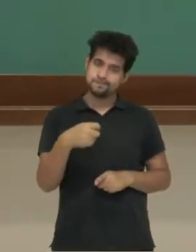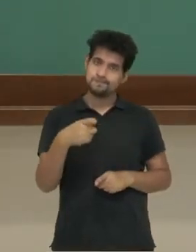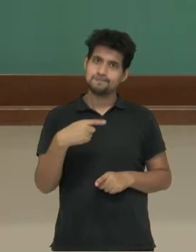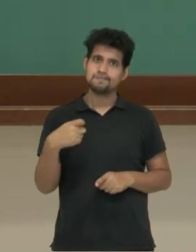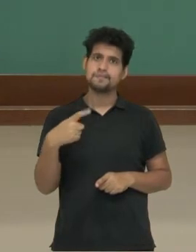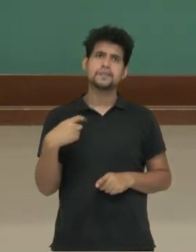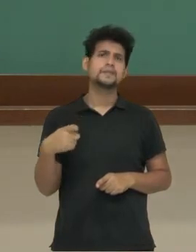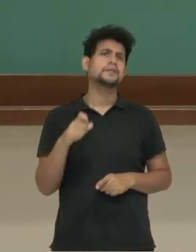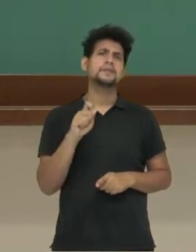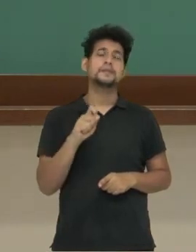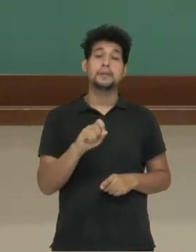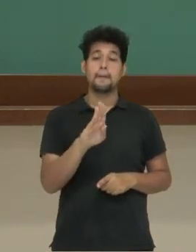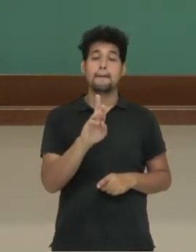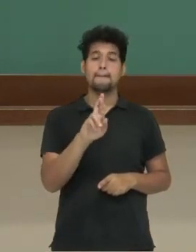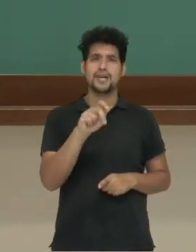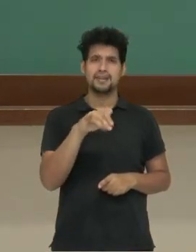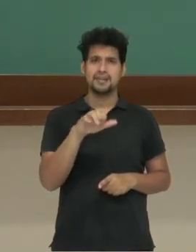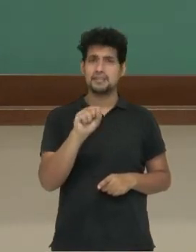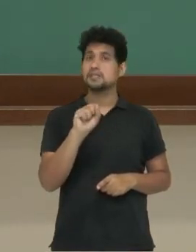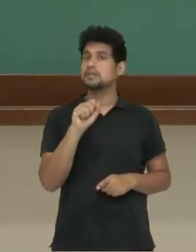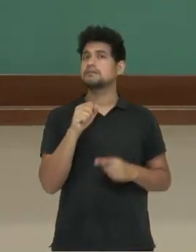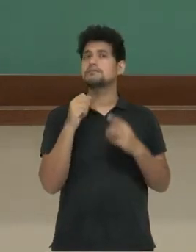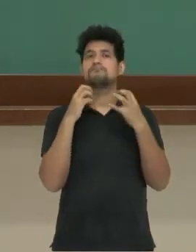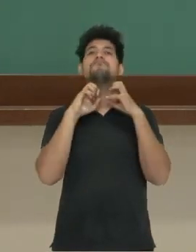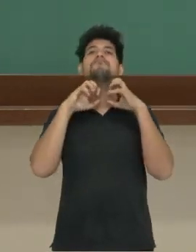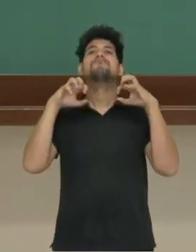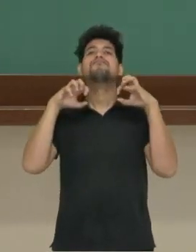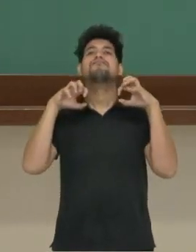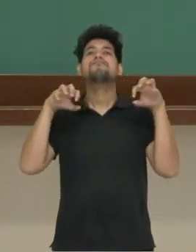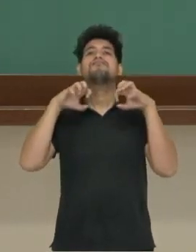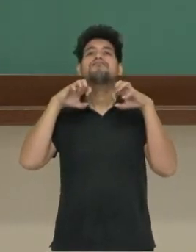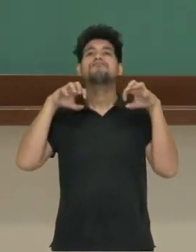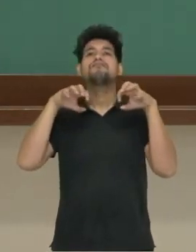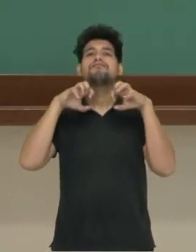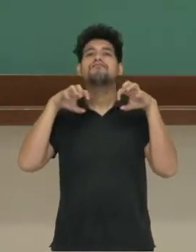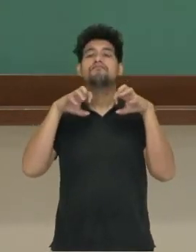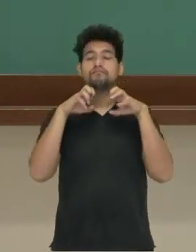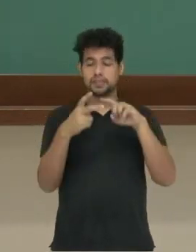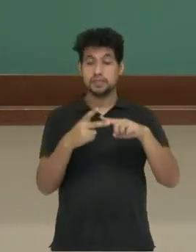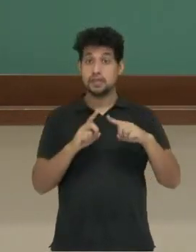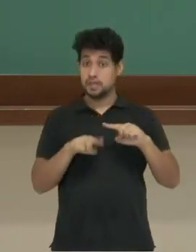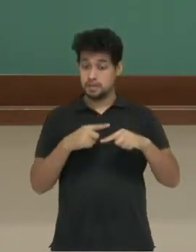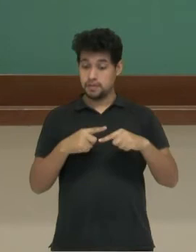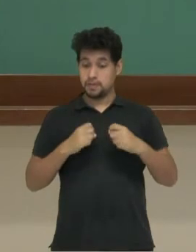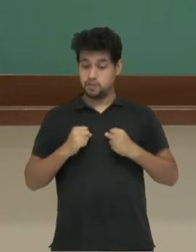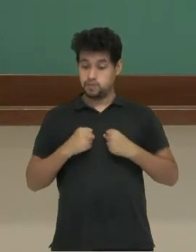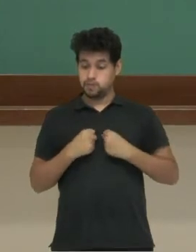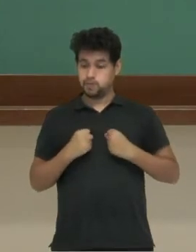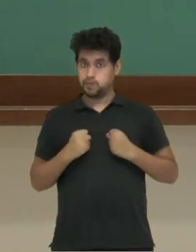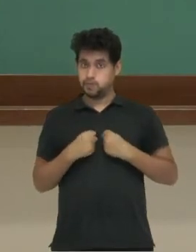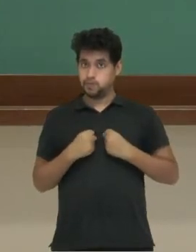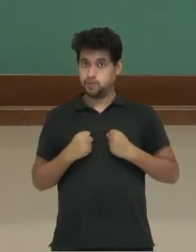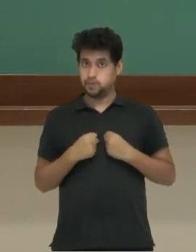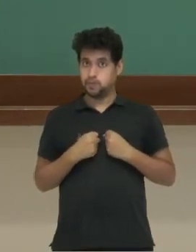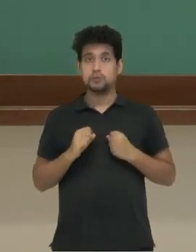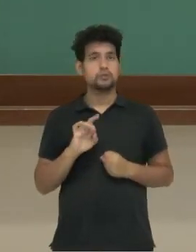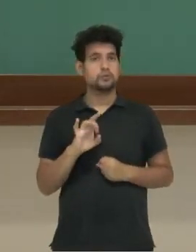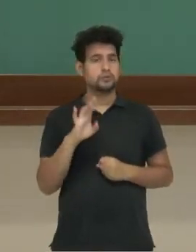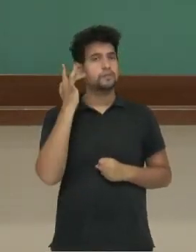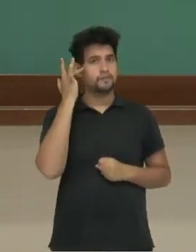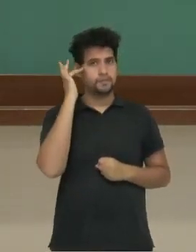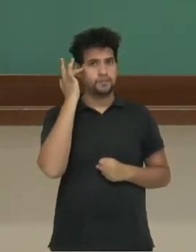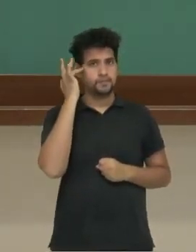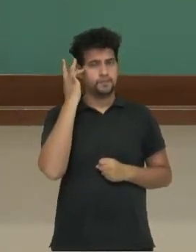brânquias, né? Porque vive na água o tempo todo. A respiração pulmonar e a cutânea é a que acontece nos adultos.